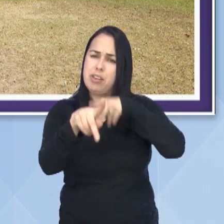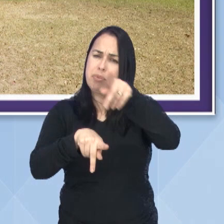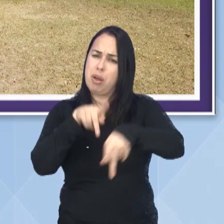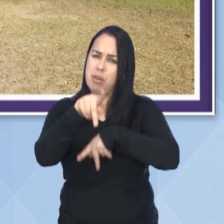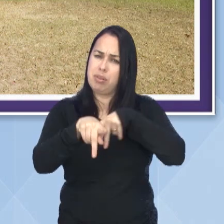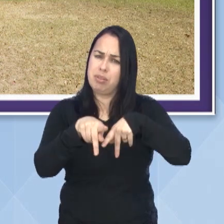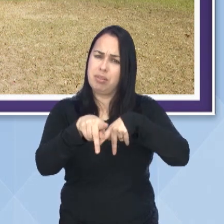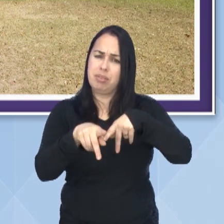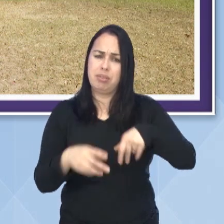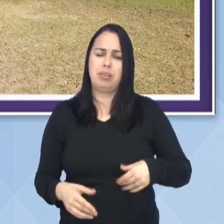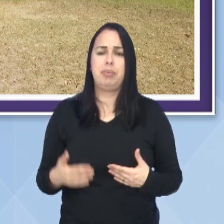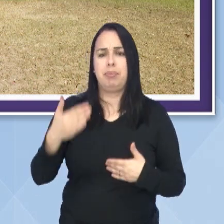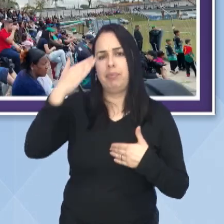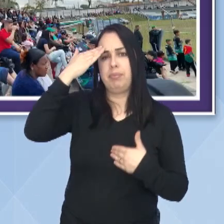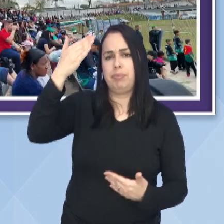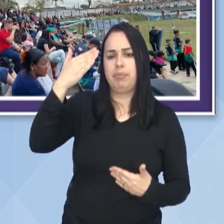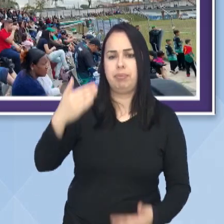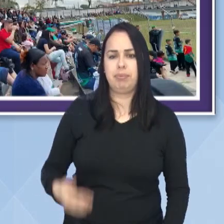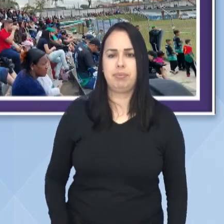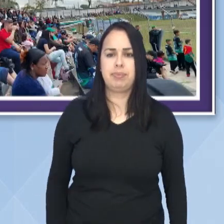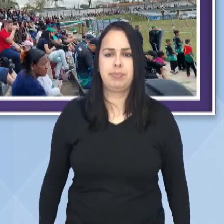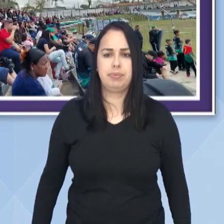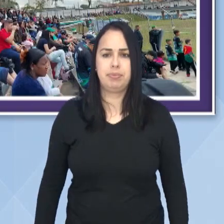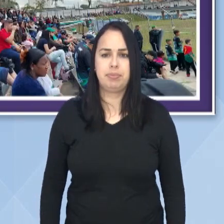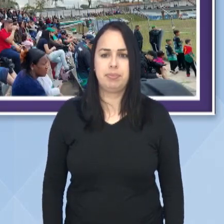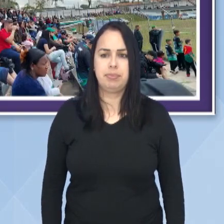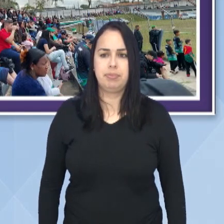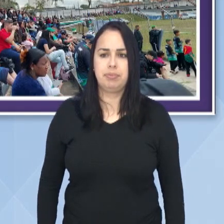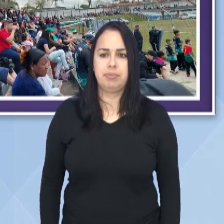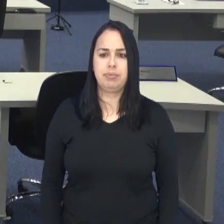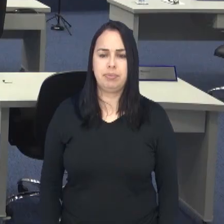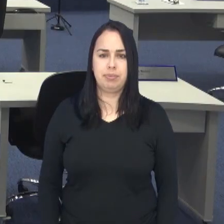de túnel. Obrigado, senhor presidente.